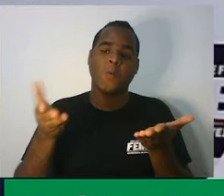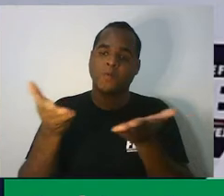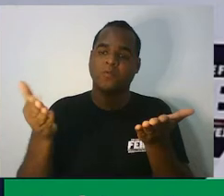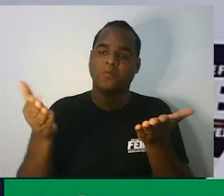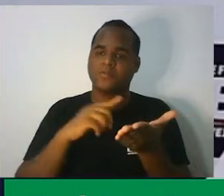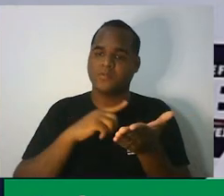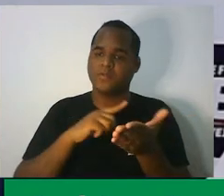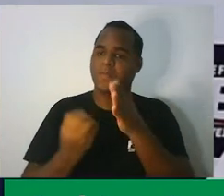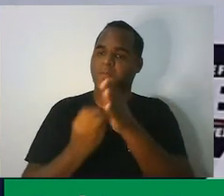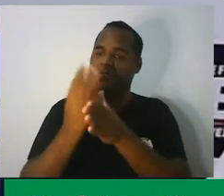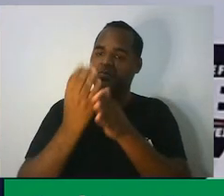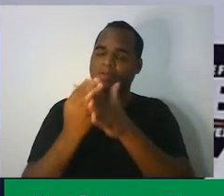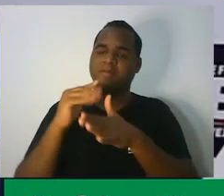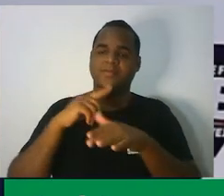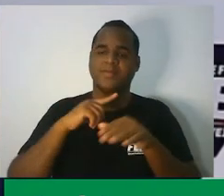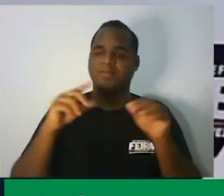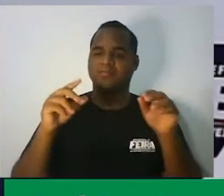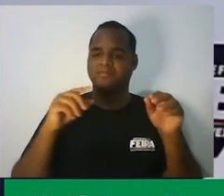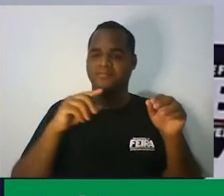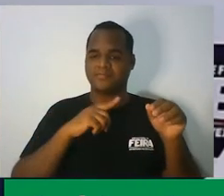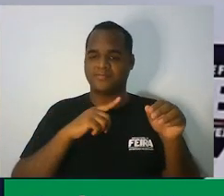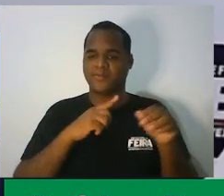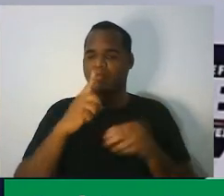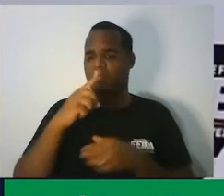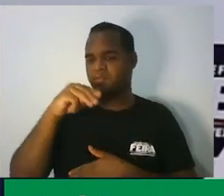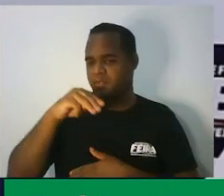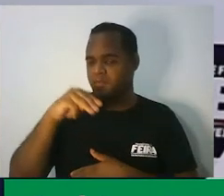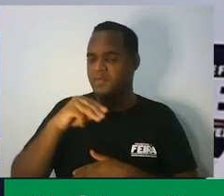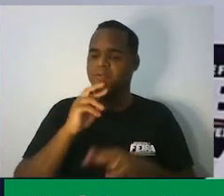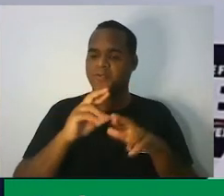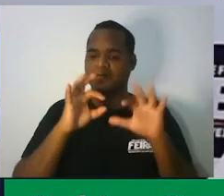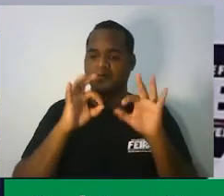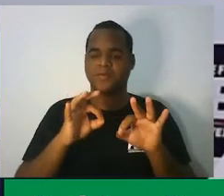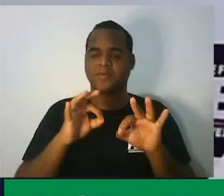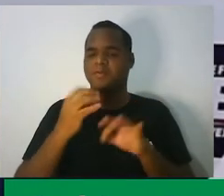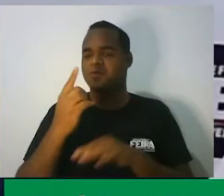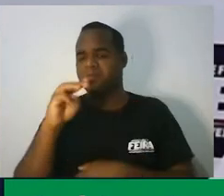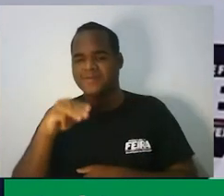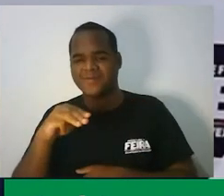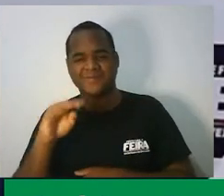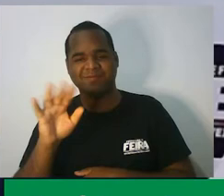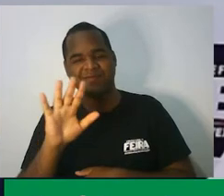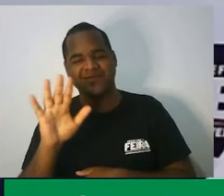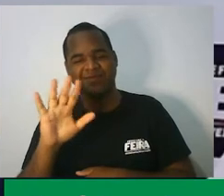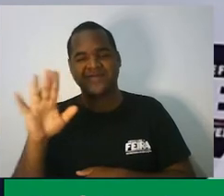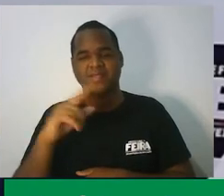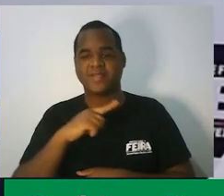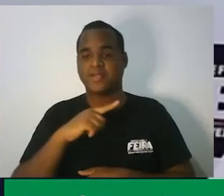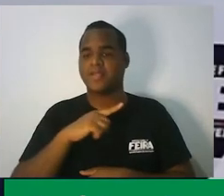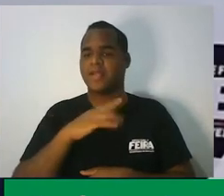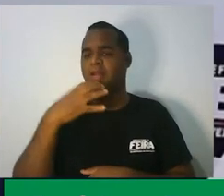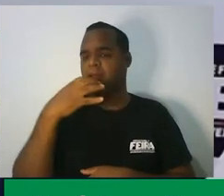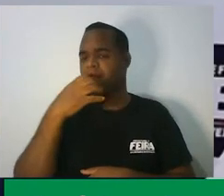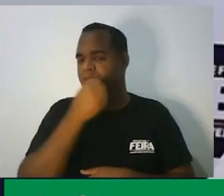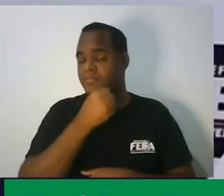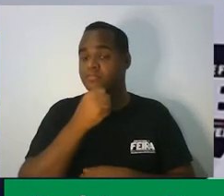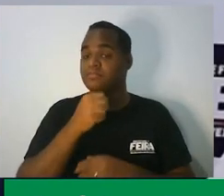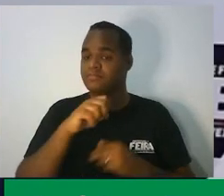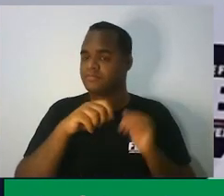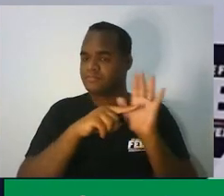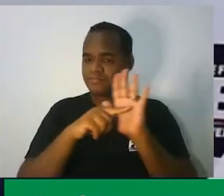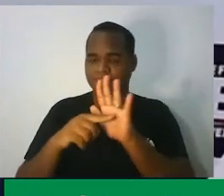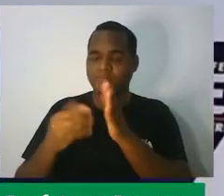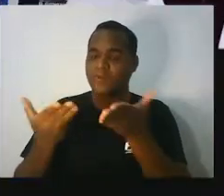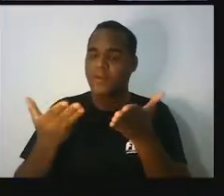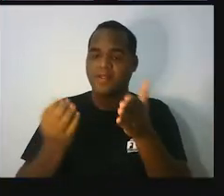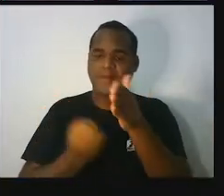na sua tela, só te peço um minutinho, nem chega a um minuto, é bem rápido, vai